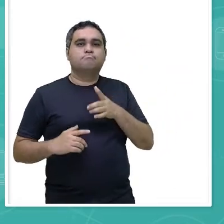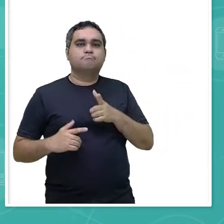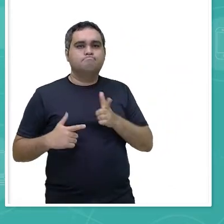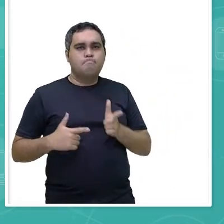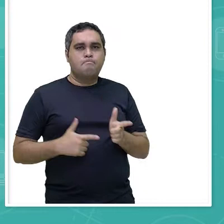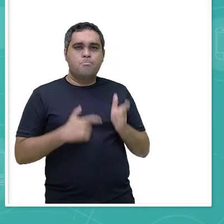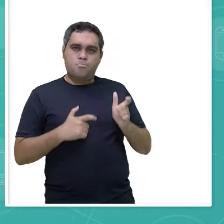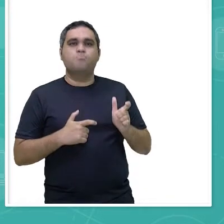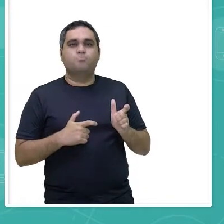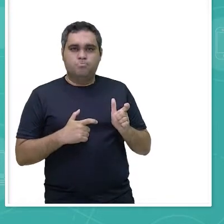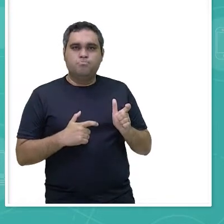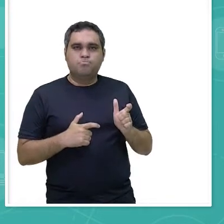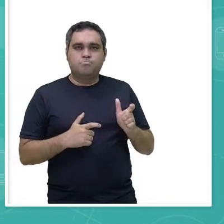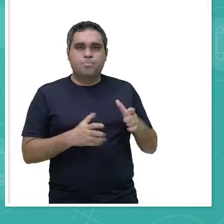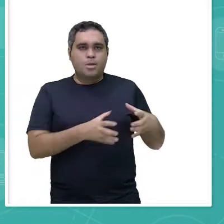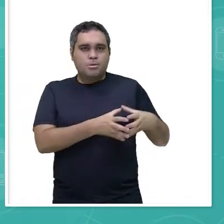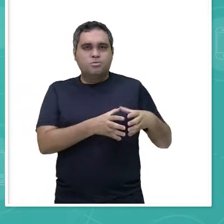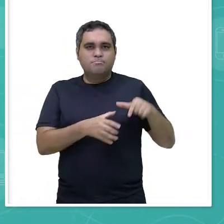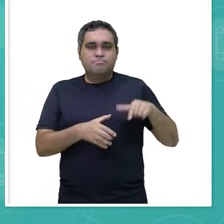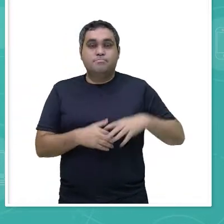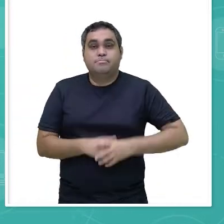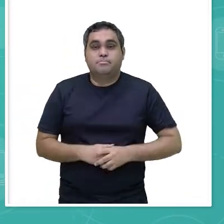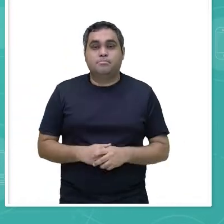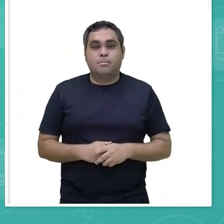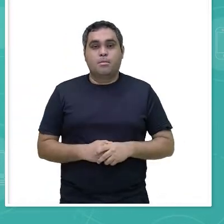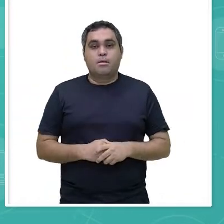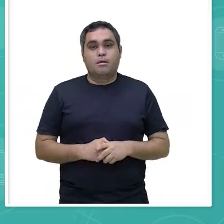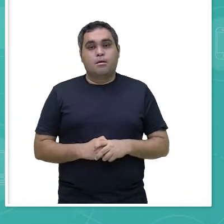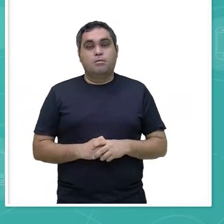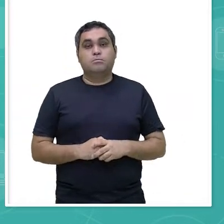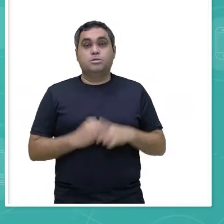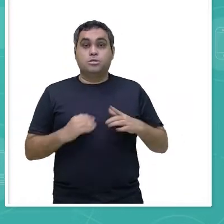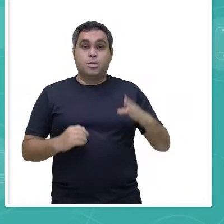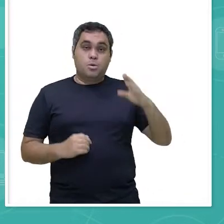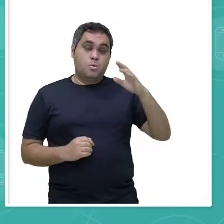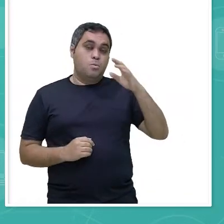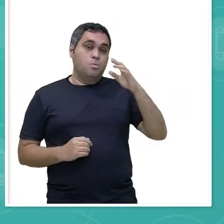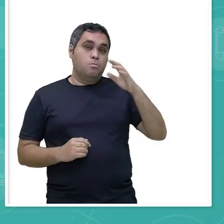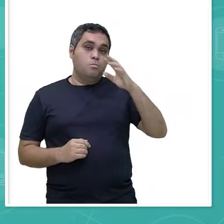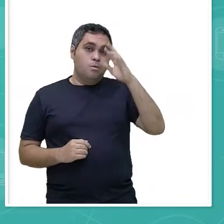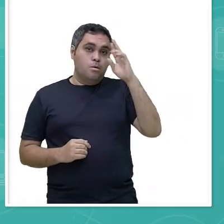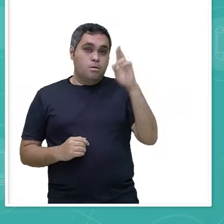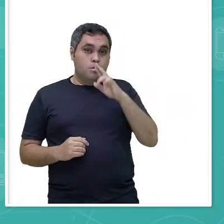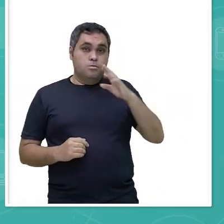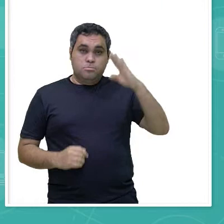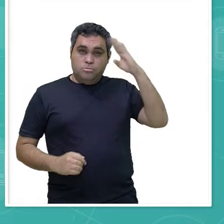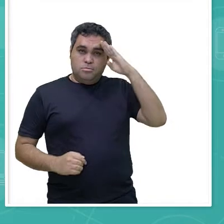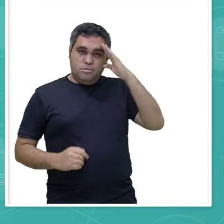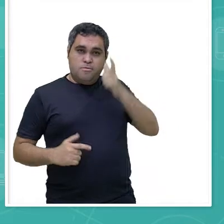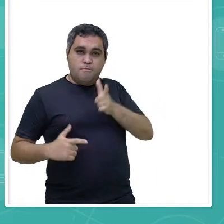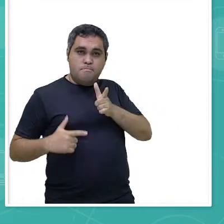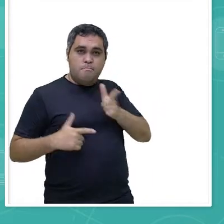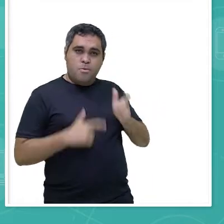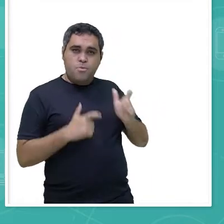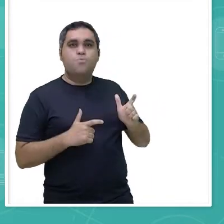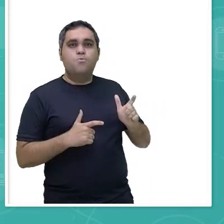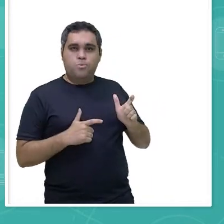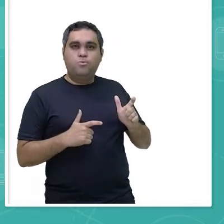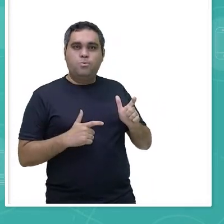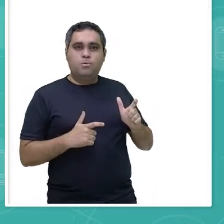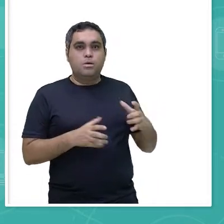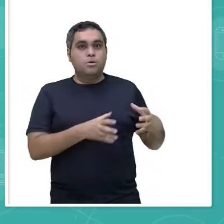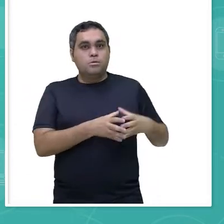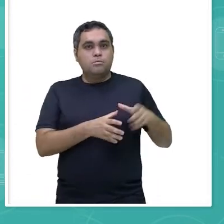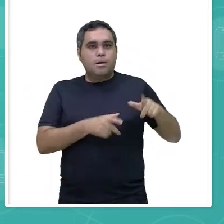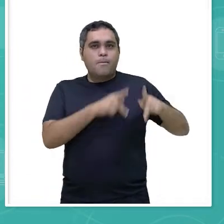o castelo de inverno, eles vão atacar esses manifestantes. Detalhe muito importante aqui, isso foi no dia